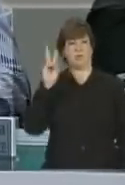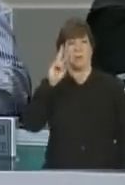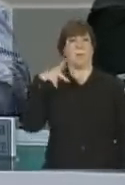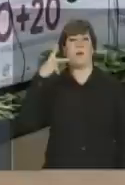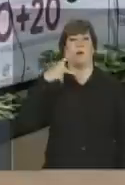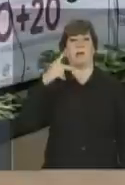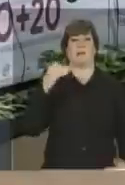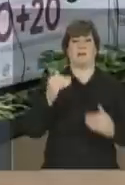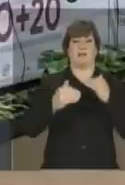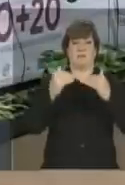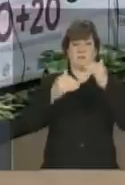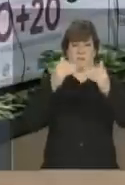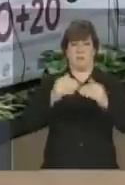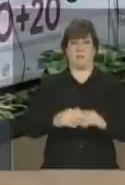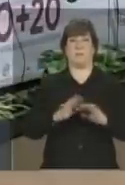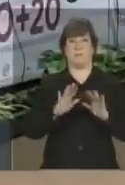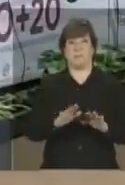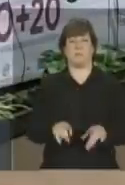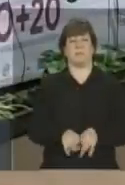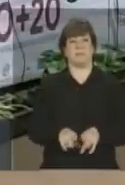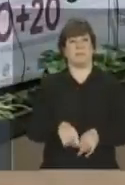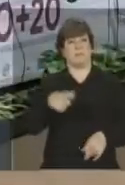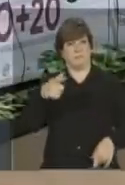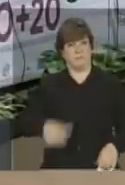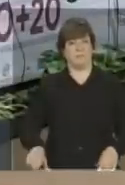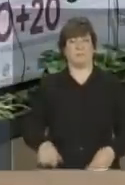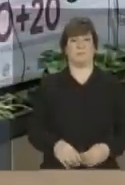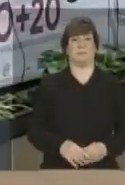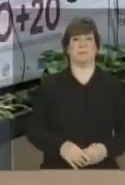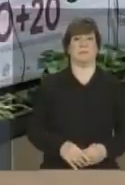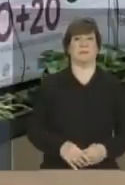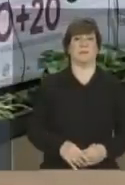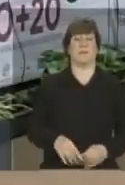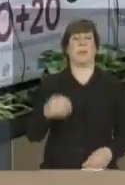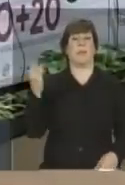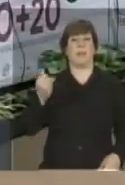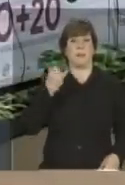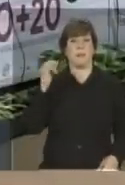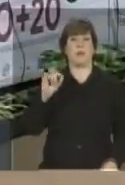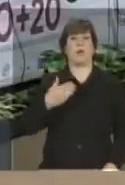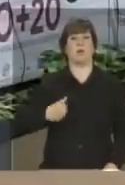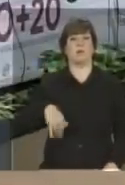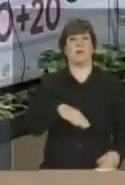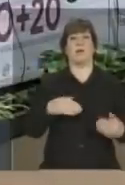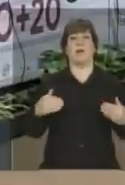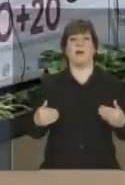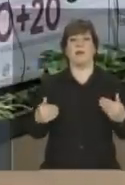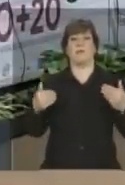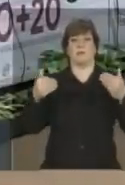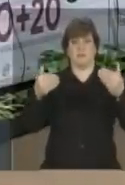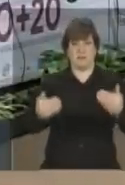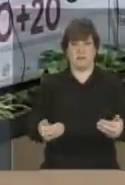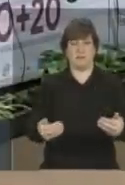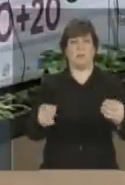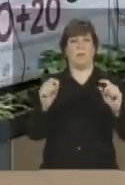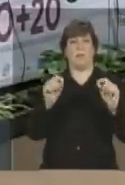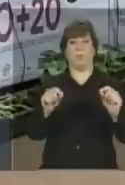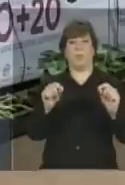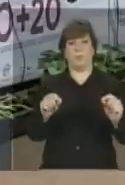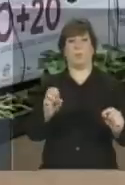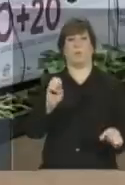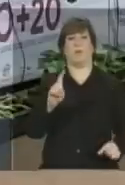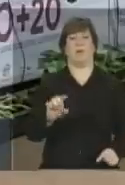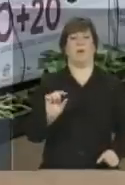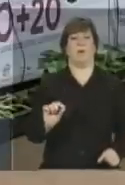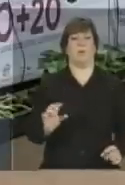desenvolvimento. Mais ainda, é importante que a gente avance naquilo que são os